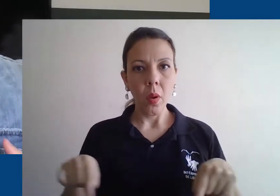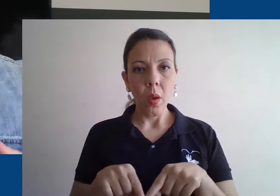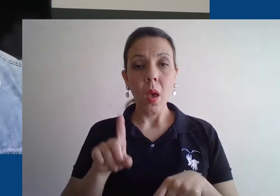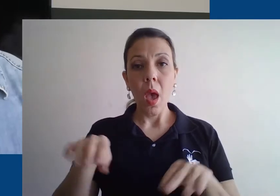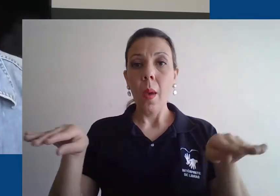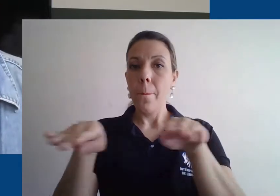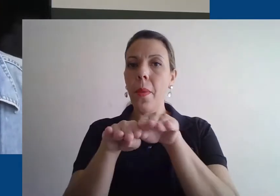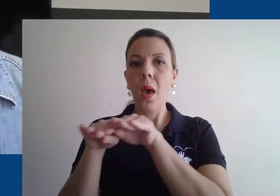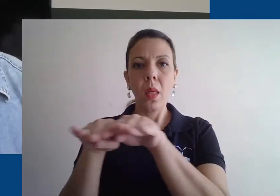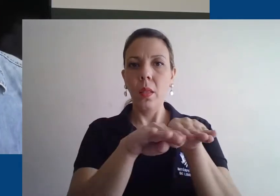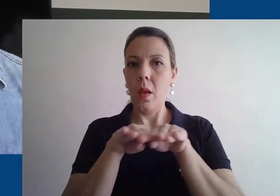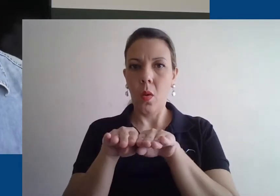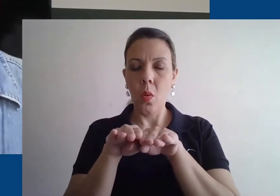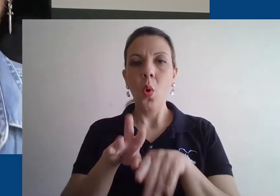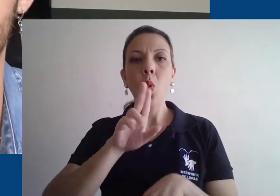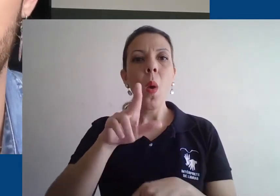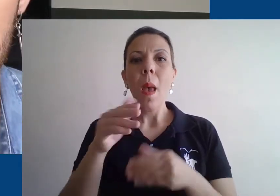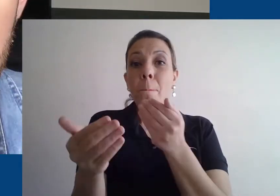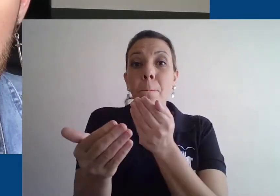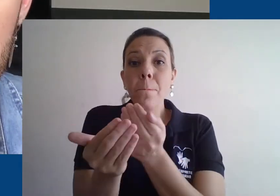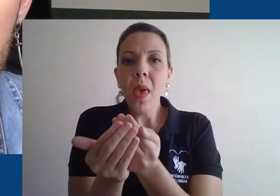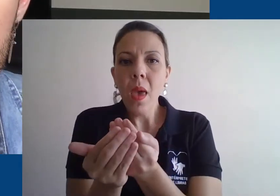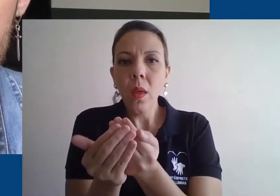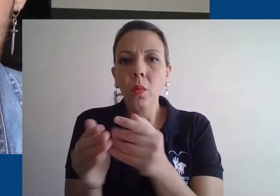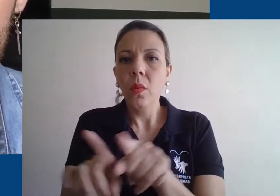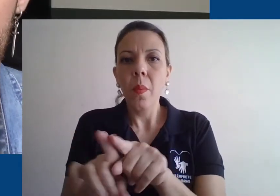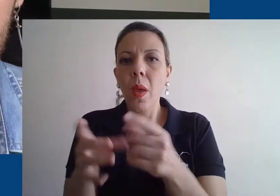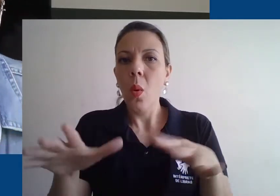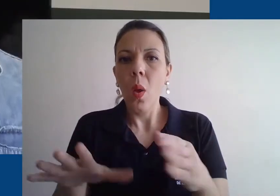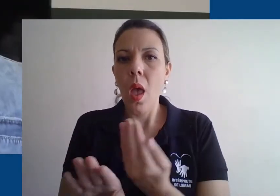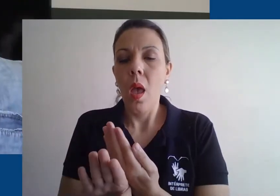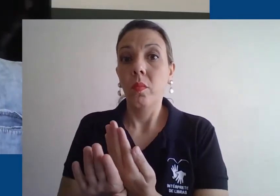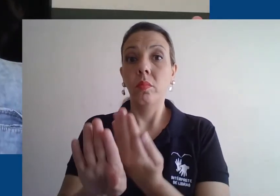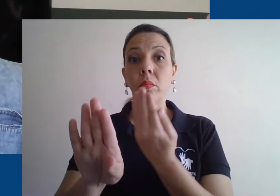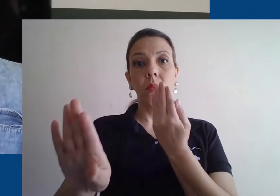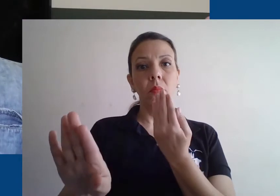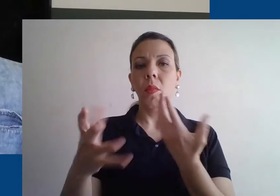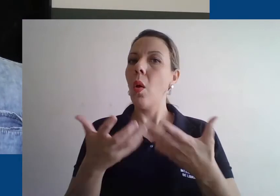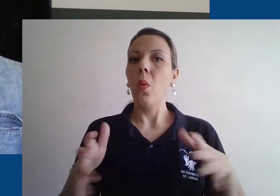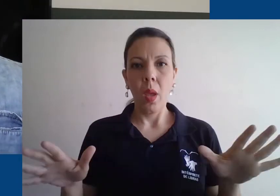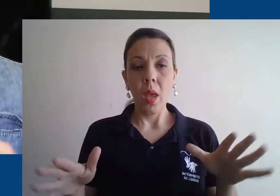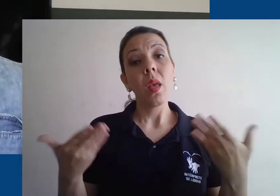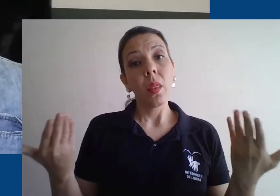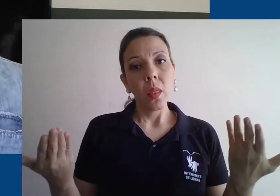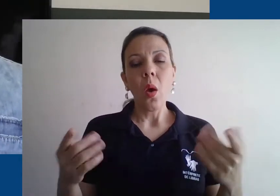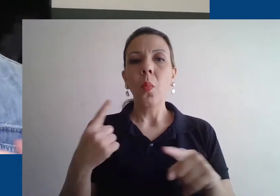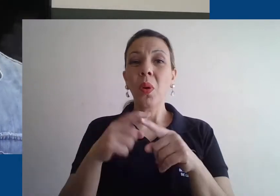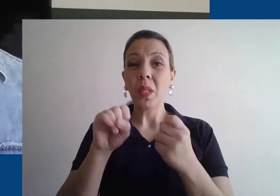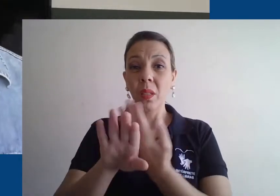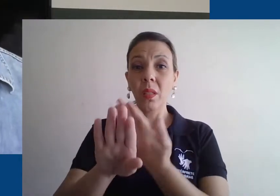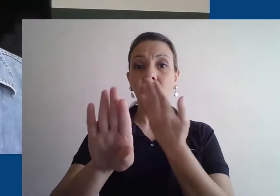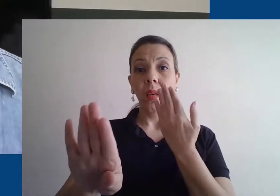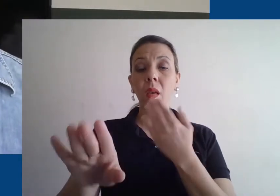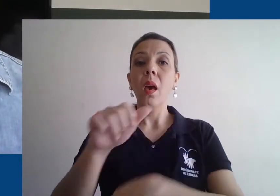muito distante, não é muito próximo. Você também não quer ficar assim com a câmera. E você também não quer ficar muito longe a ponto de que os alunos às vezes não